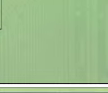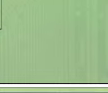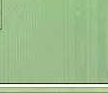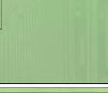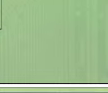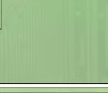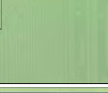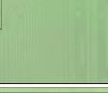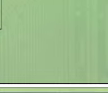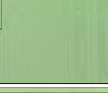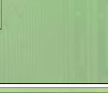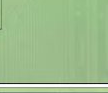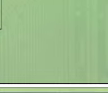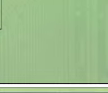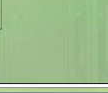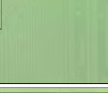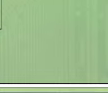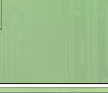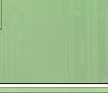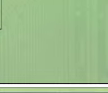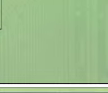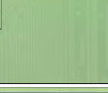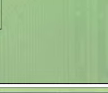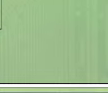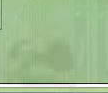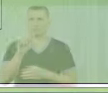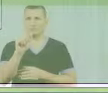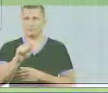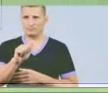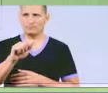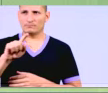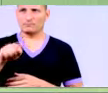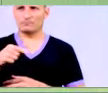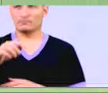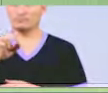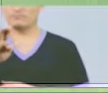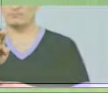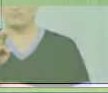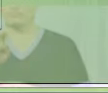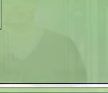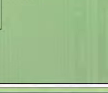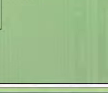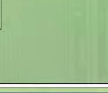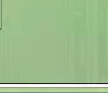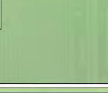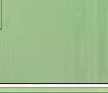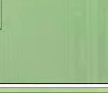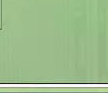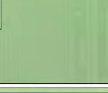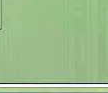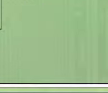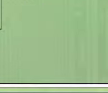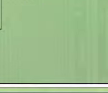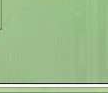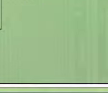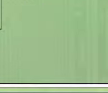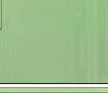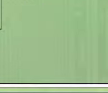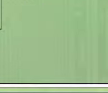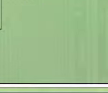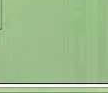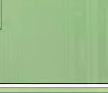5 inscrever a e b olha aqui gente uma coisa interessante o bê